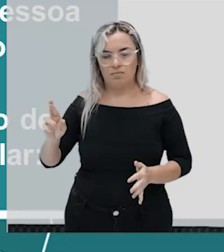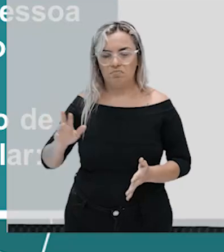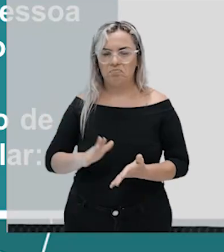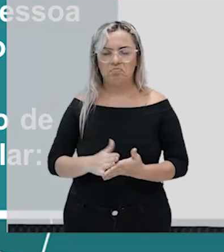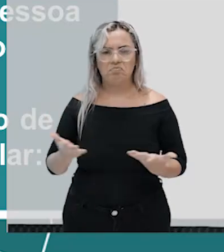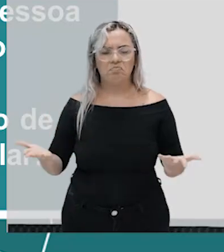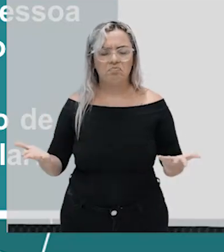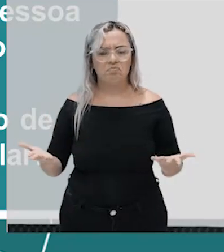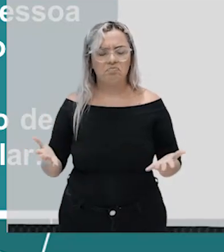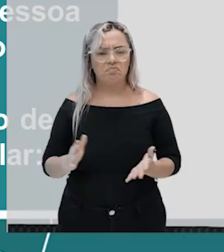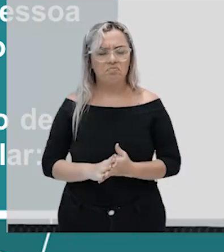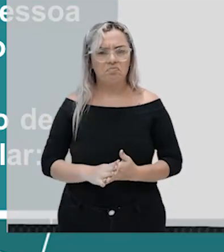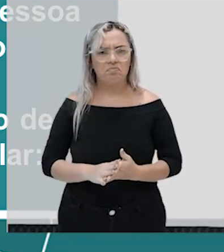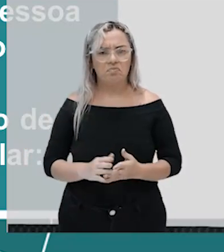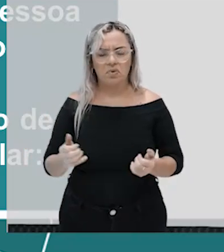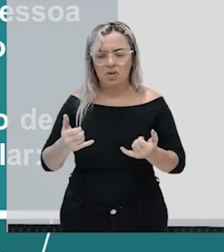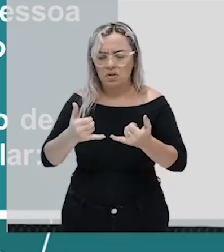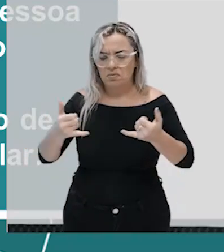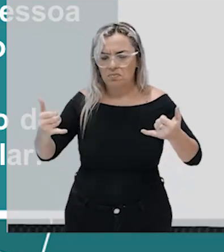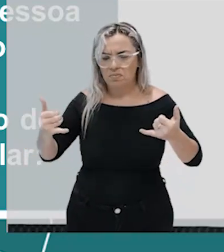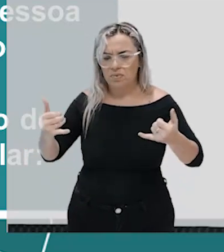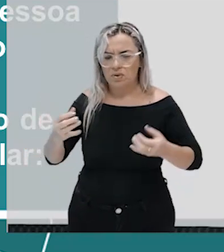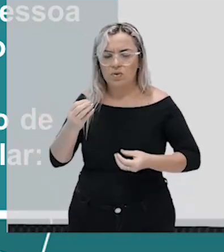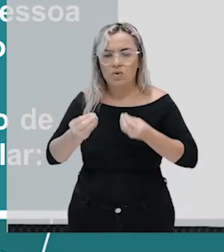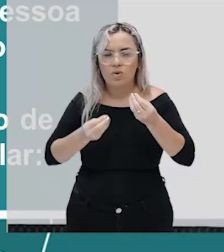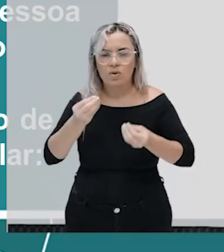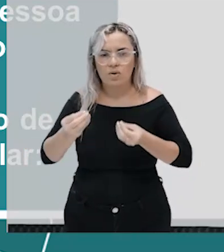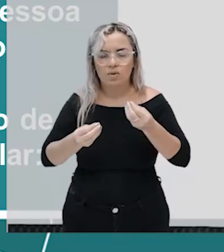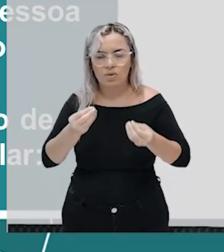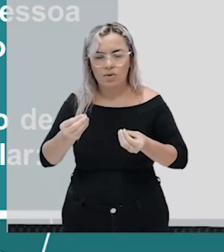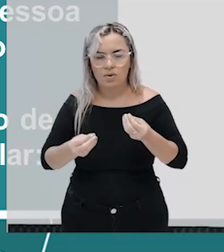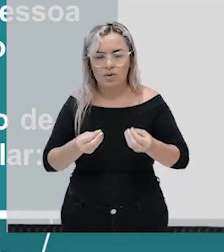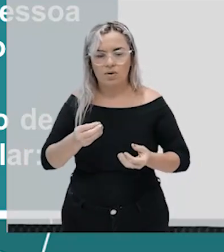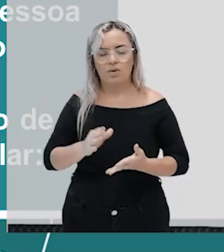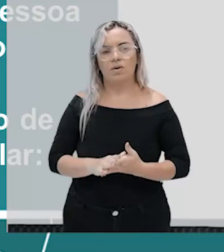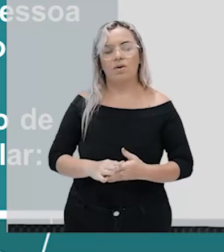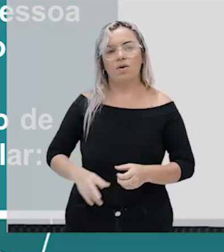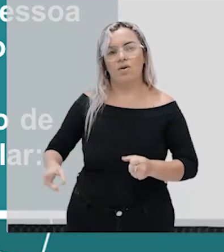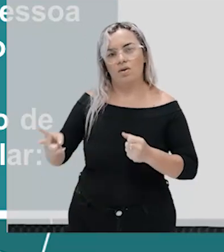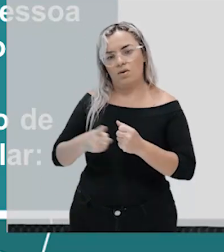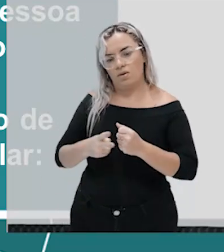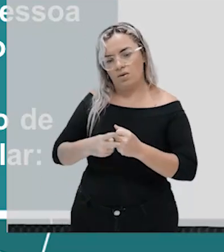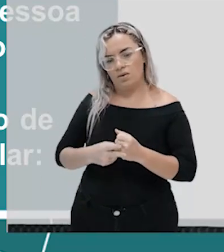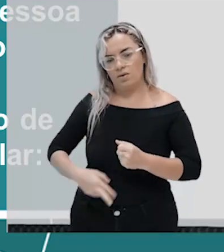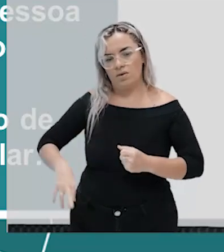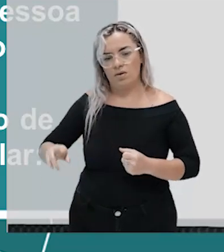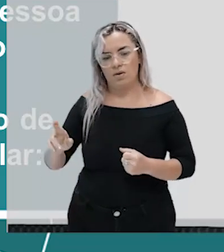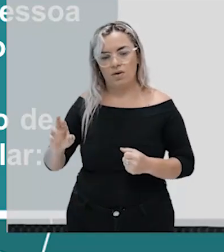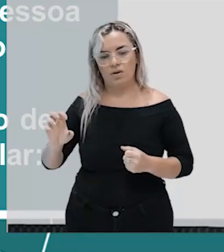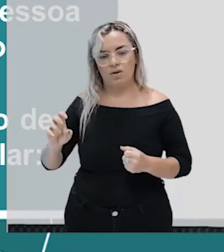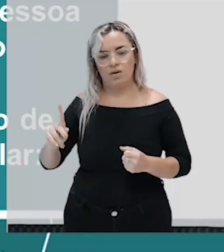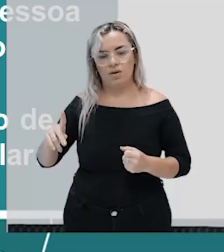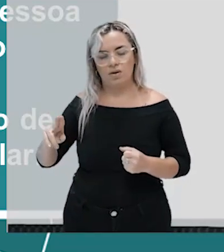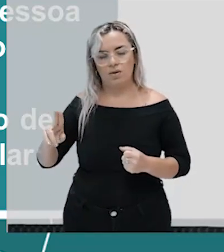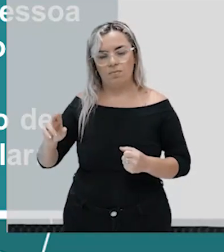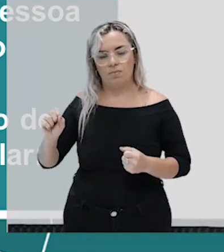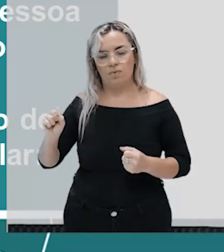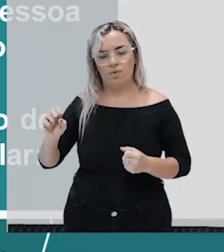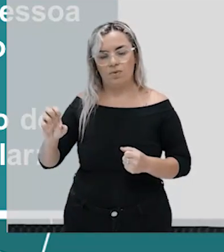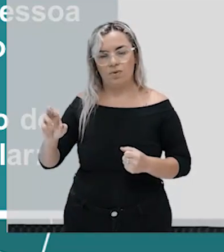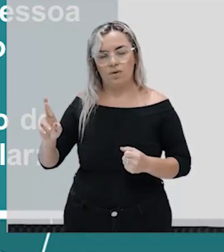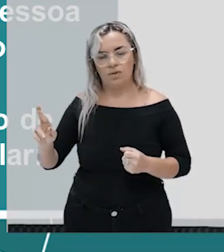Eu não destaquei, né, gente? Mas você já sabe. O verbo repor vai ser repuser, como eu já falei, igual o verbo ter. E o verbo haver